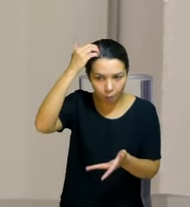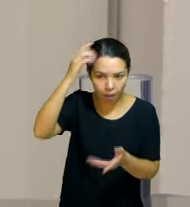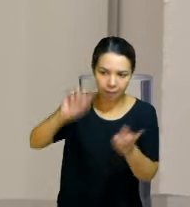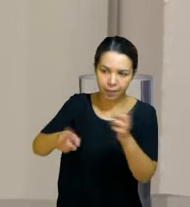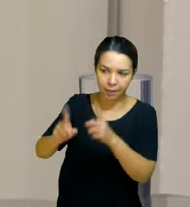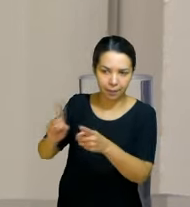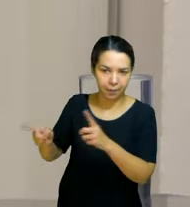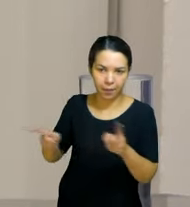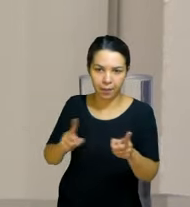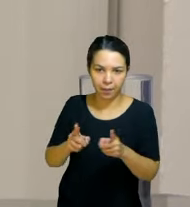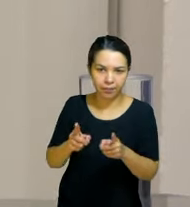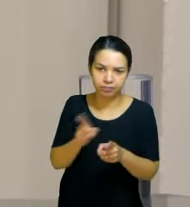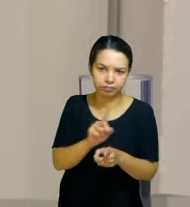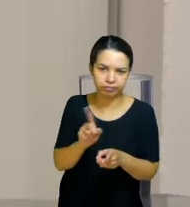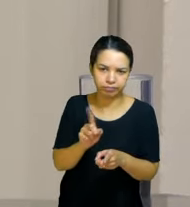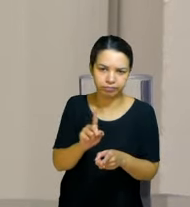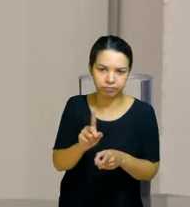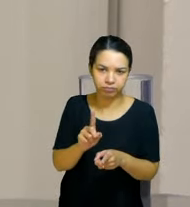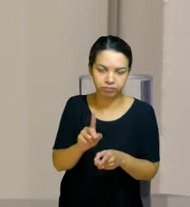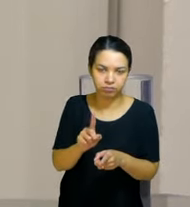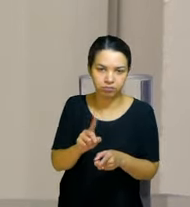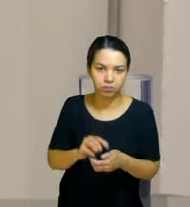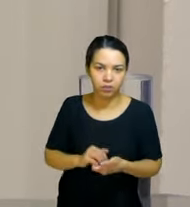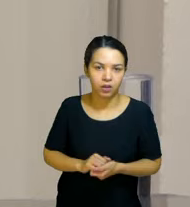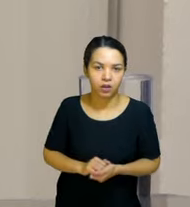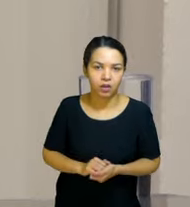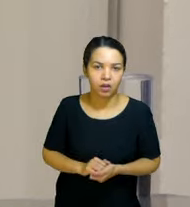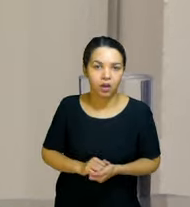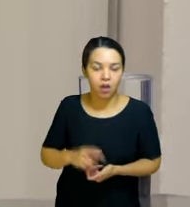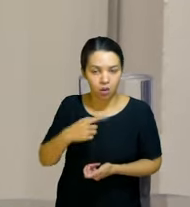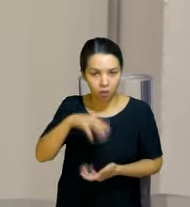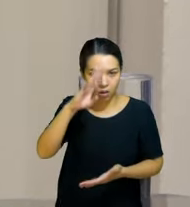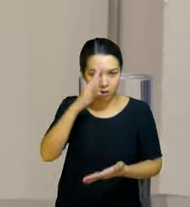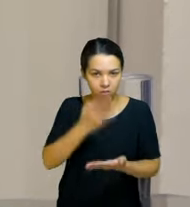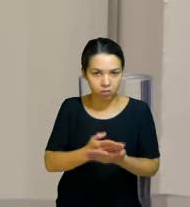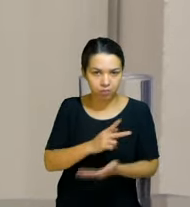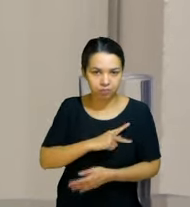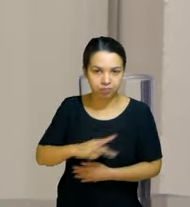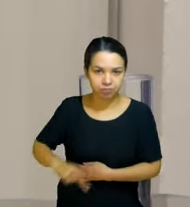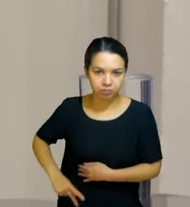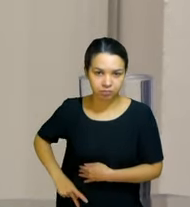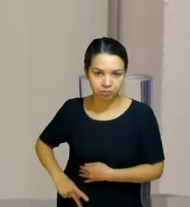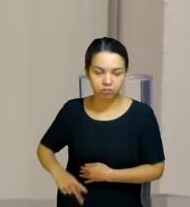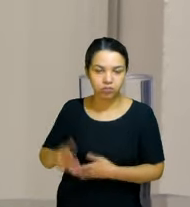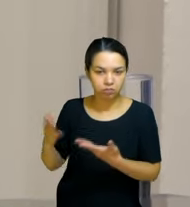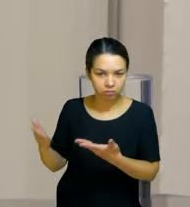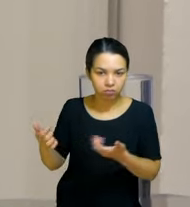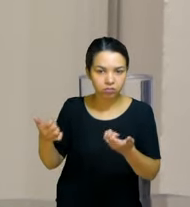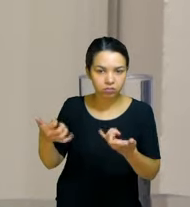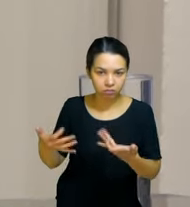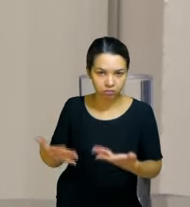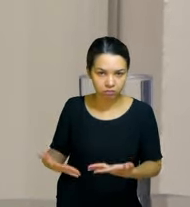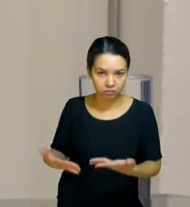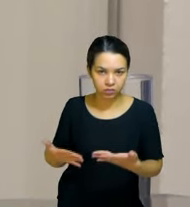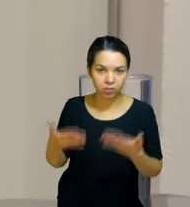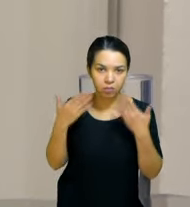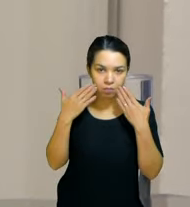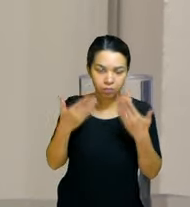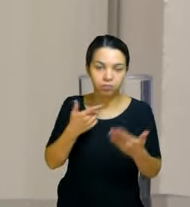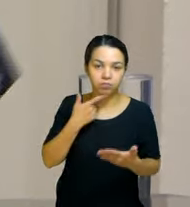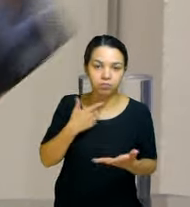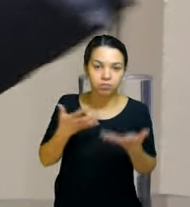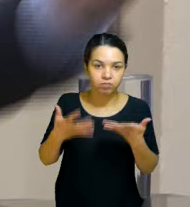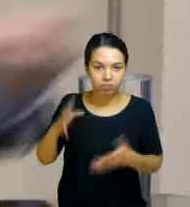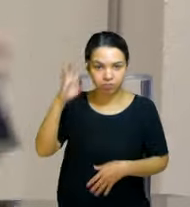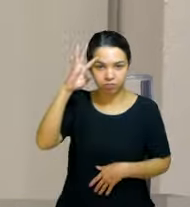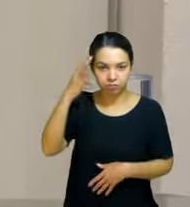Acredito que o presidente Freiberg, pela demonstração da vontade de resolver o